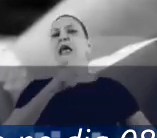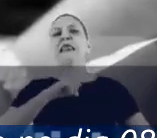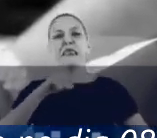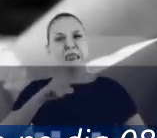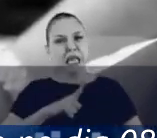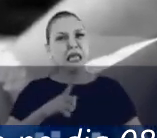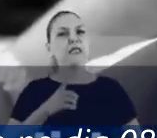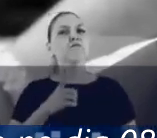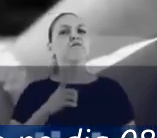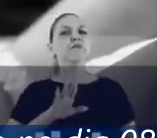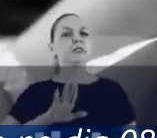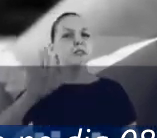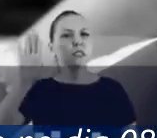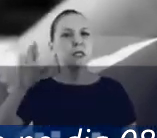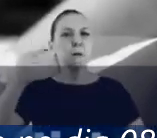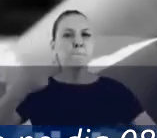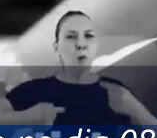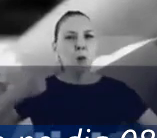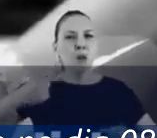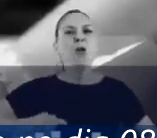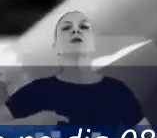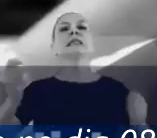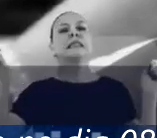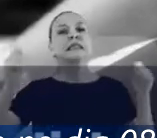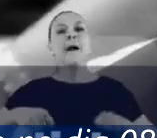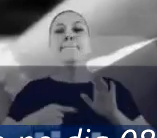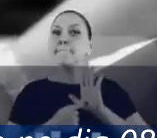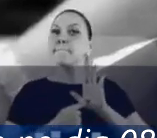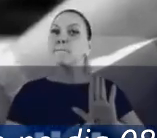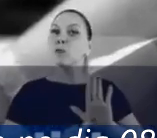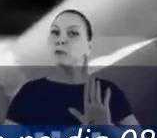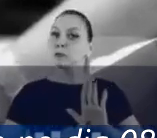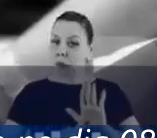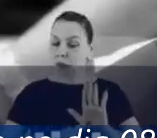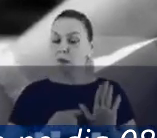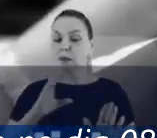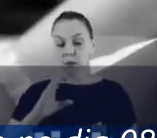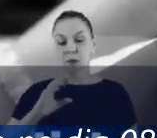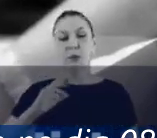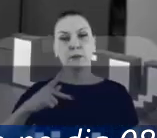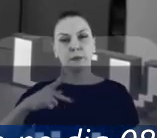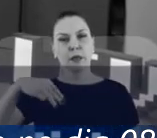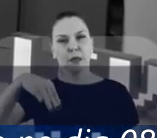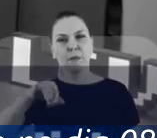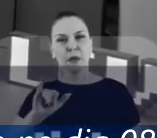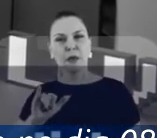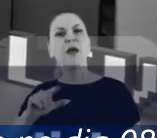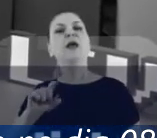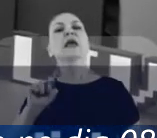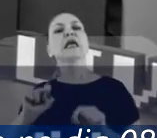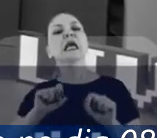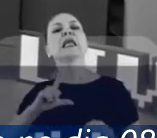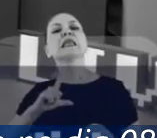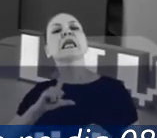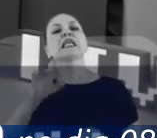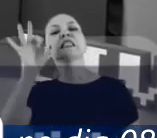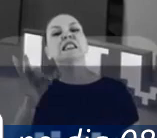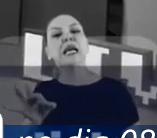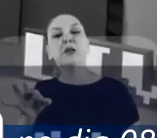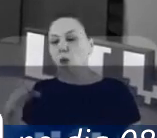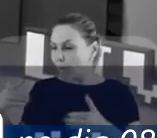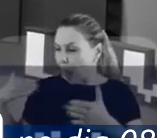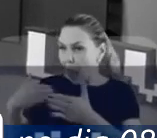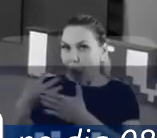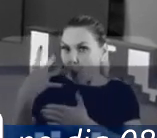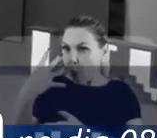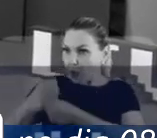para comparar quantidade está longe de ser qualidade primeira proposta estourar o teto em quase 200